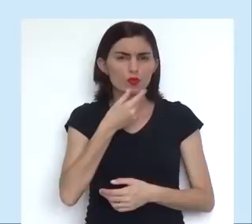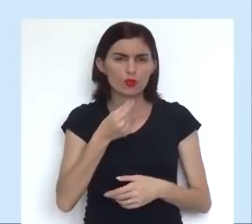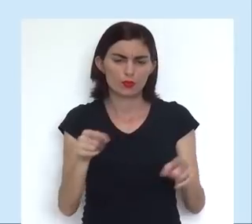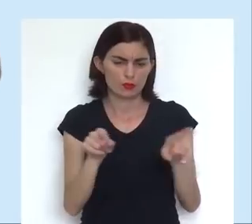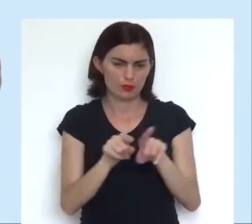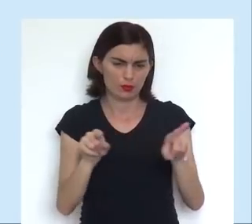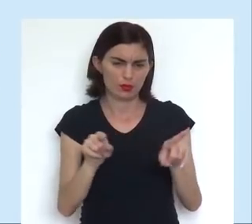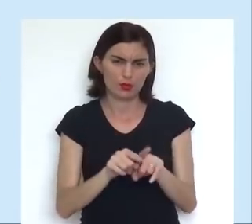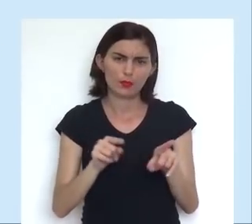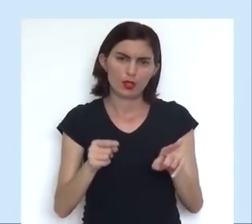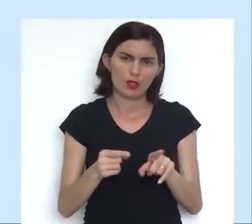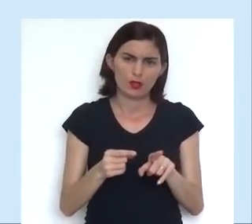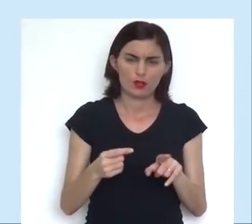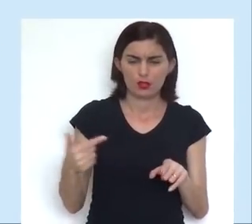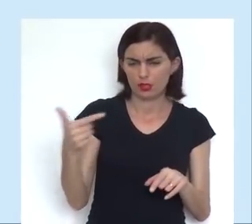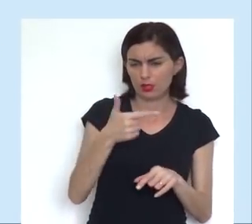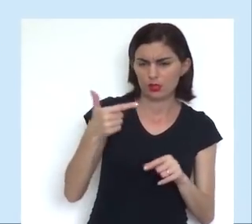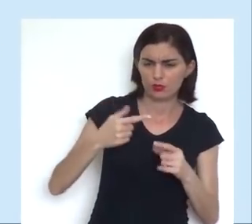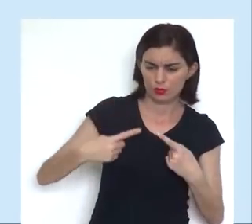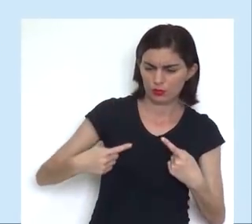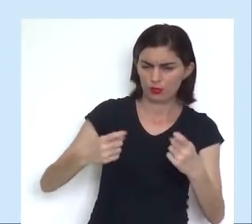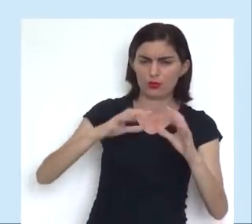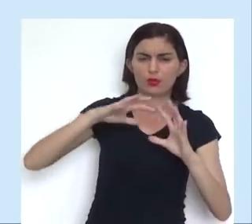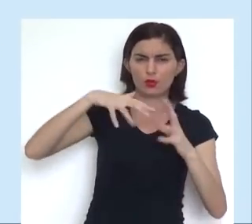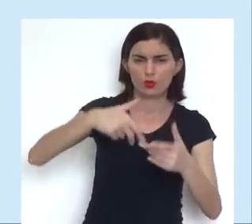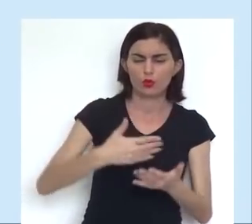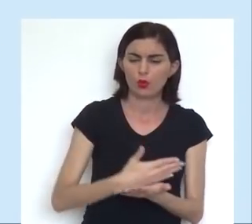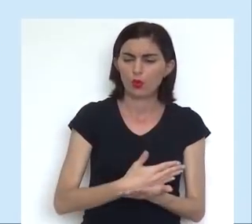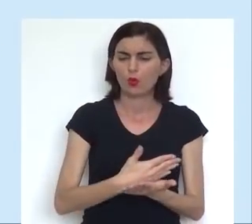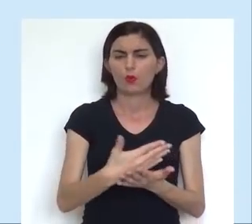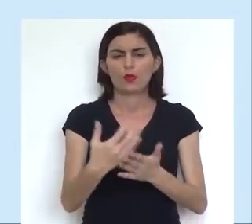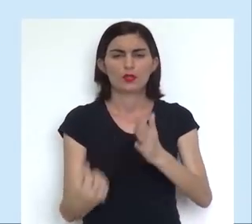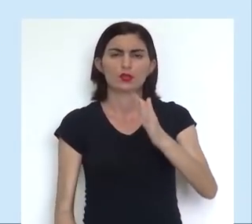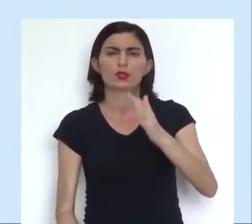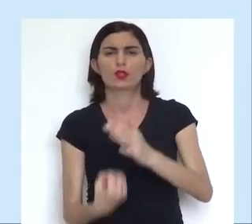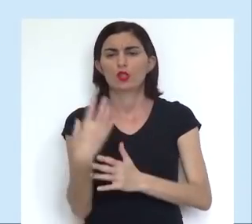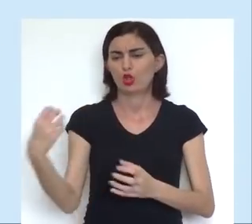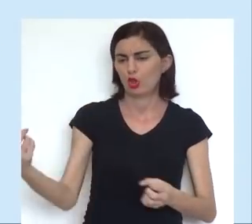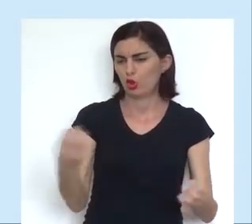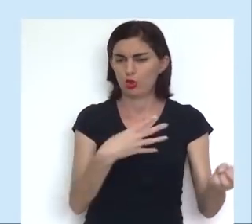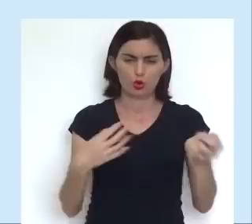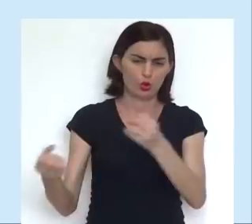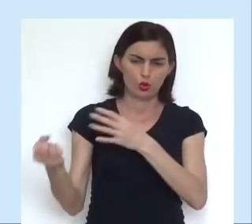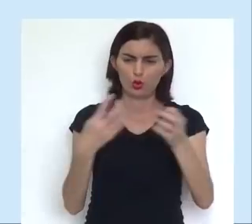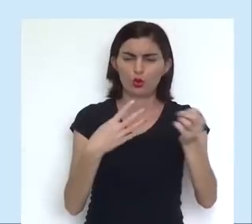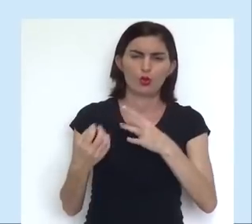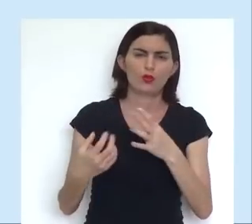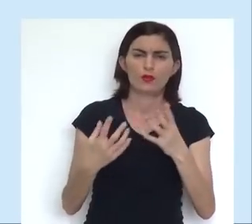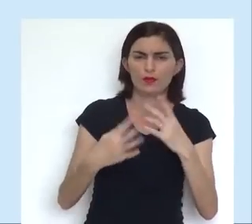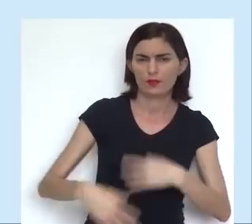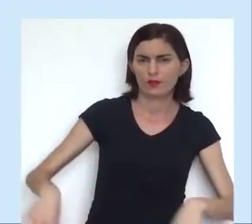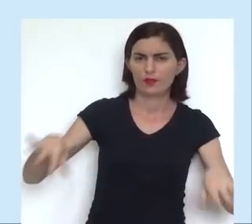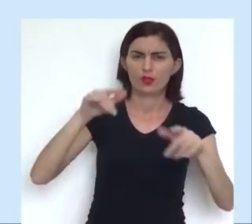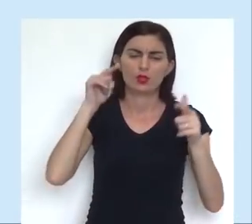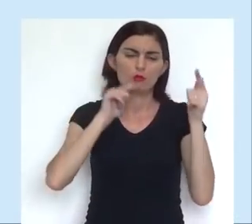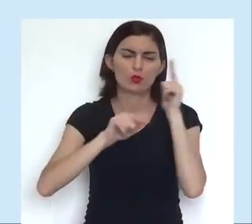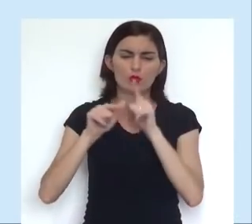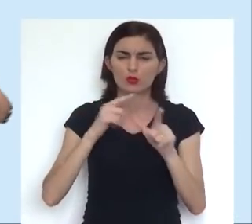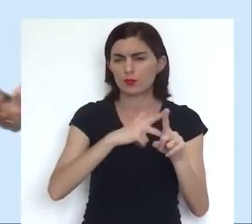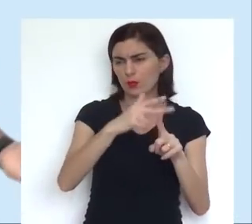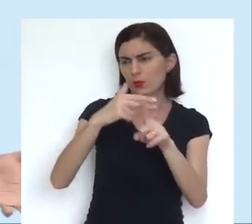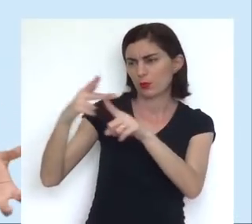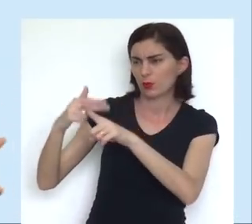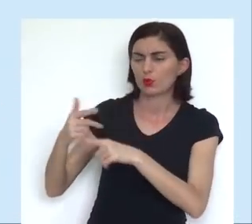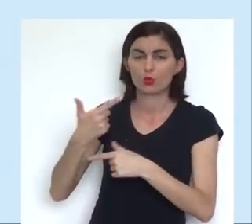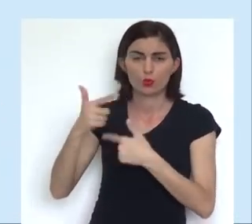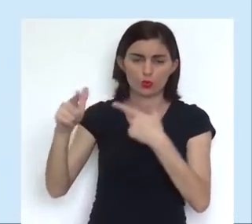ele também, na corrida da Segunda Guerra Mundial, ele começa a criar novos mecanismos para conseguir conquistar